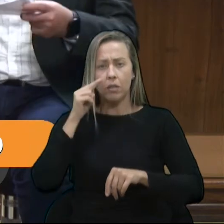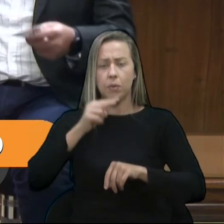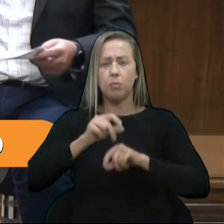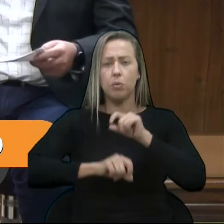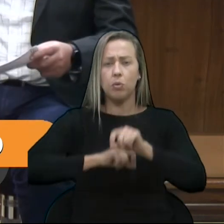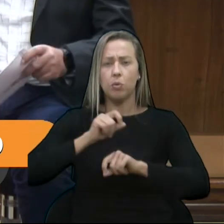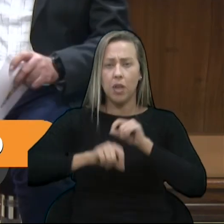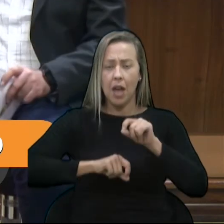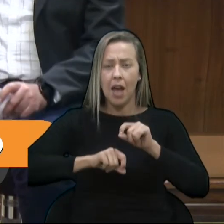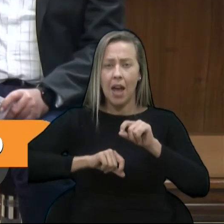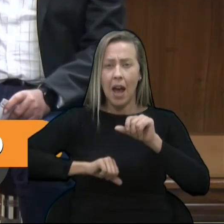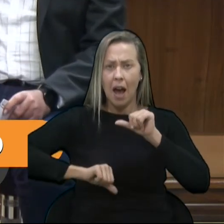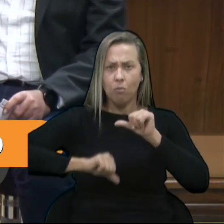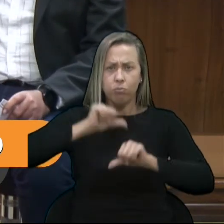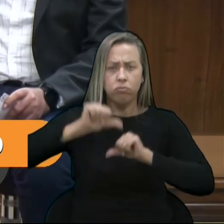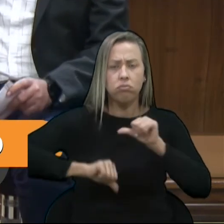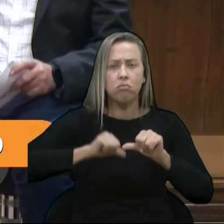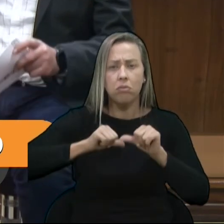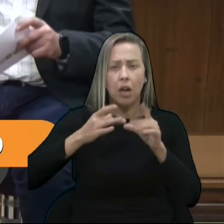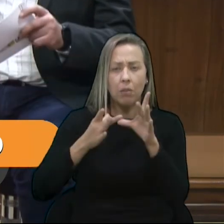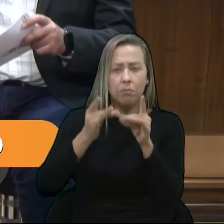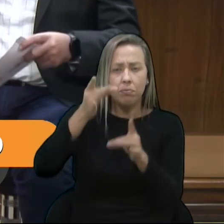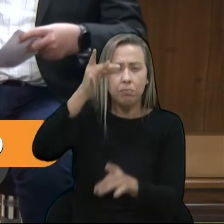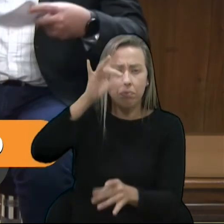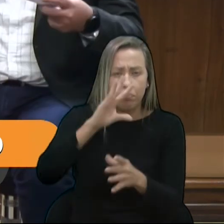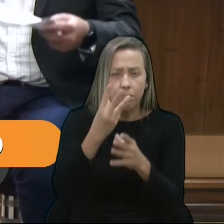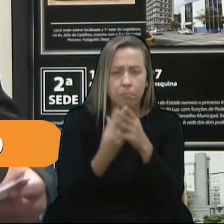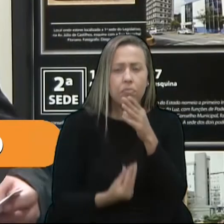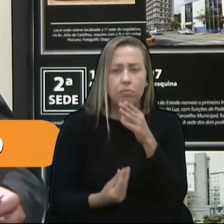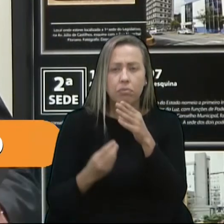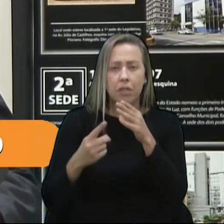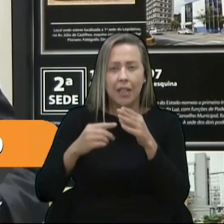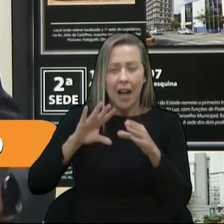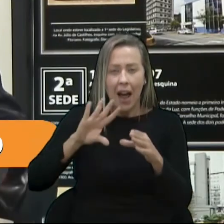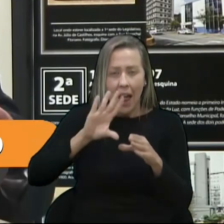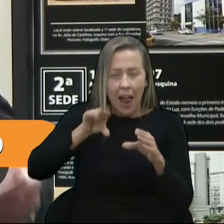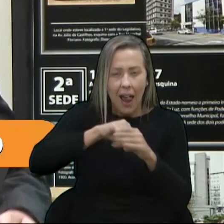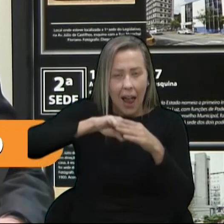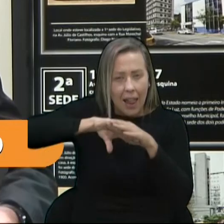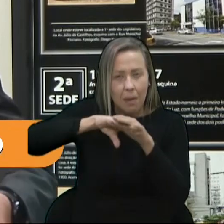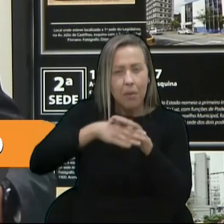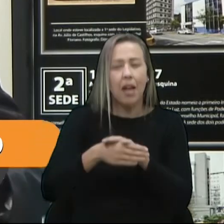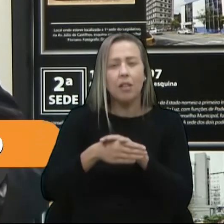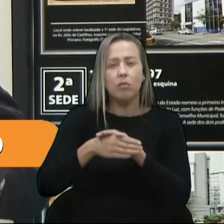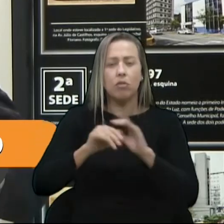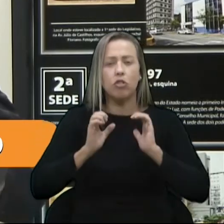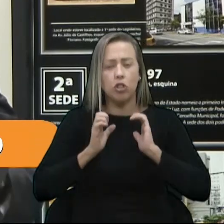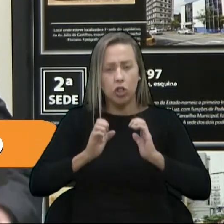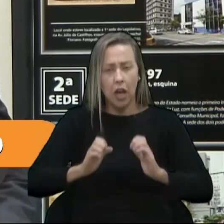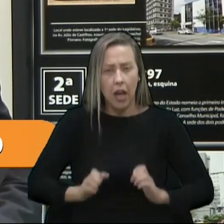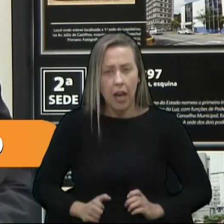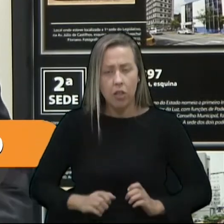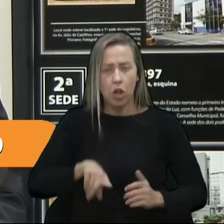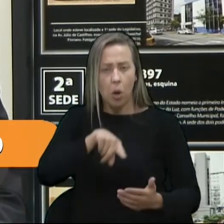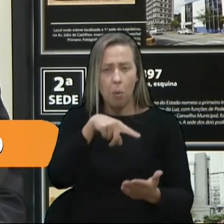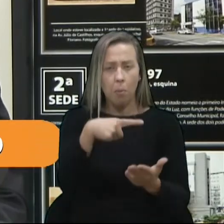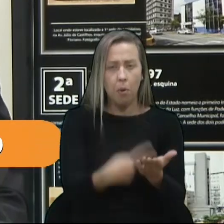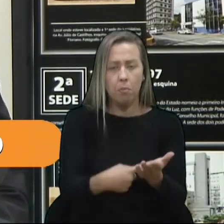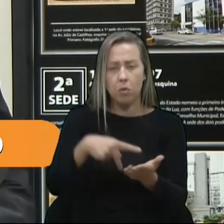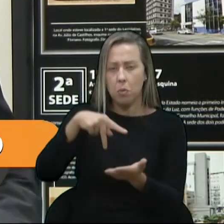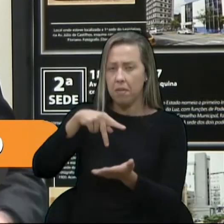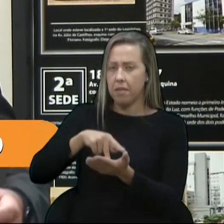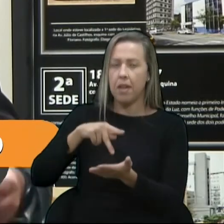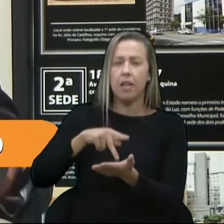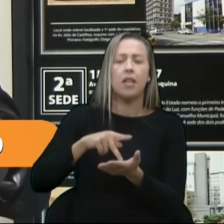a ratificação de forma reiterada de ética, de compromisso com a